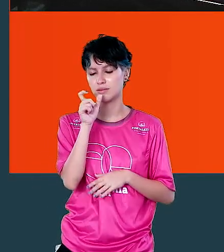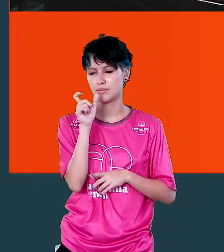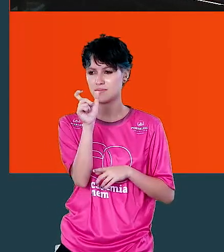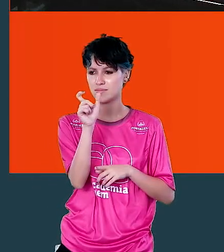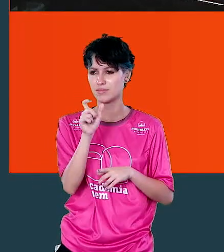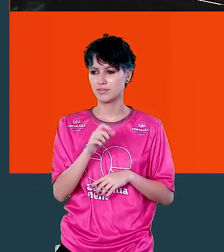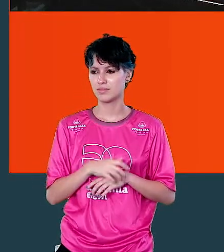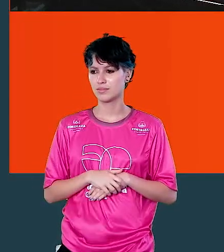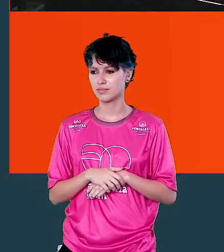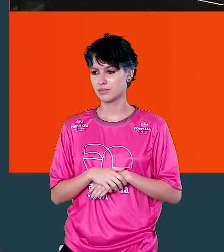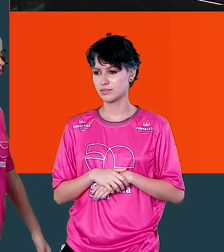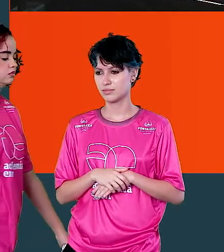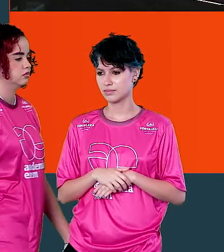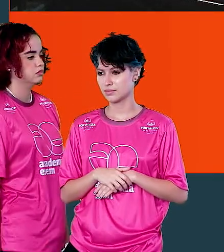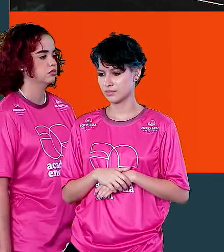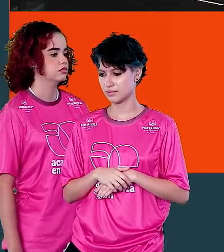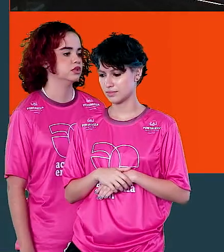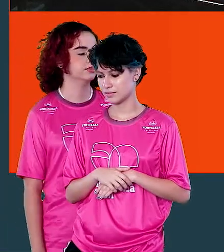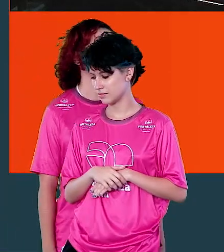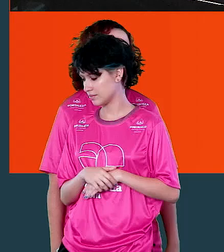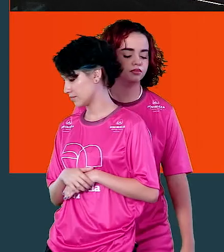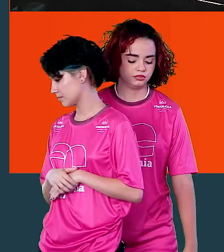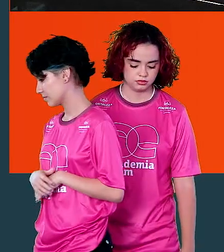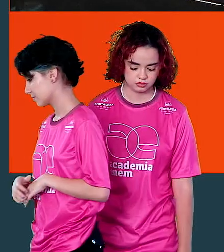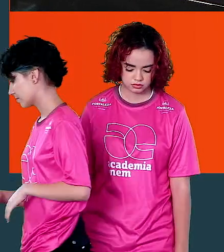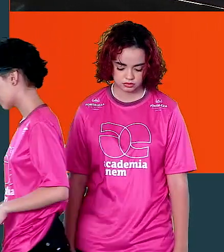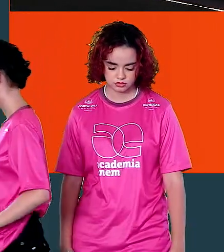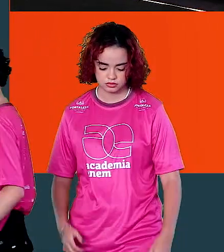Dipolo induzido, essas duas palavras aí, esse termo.